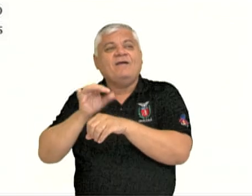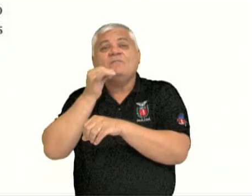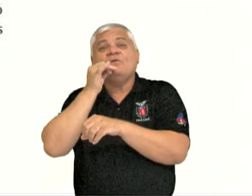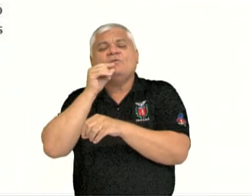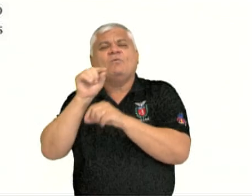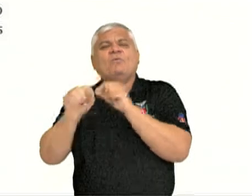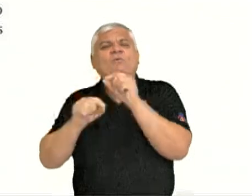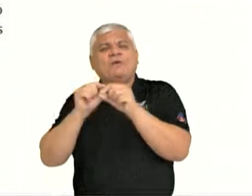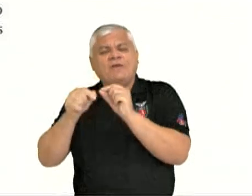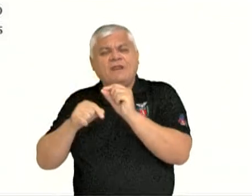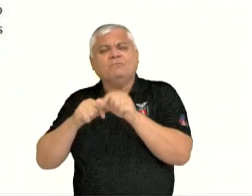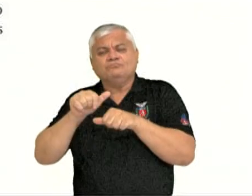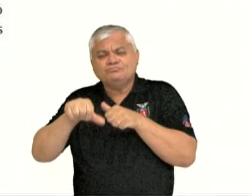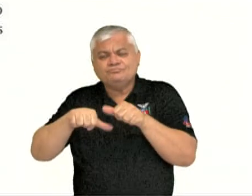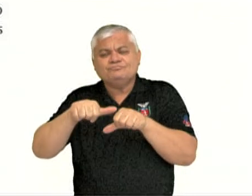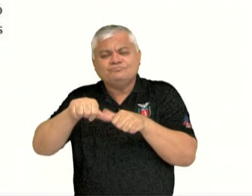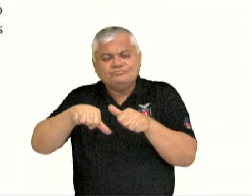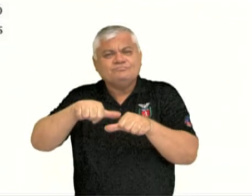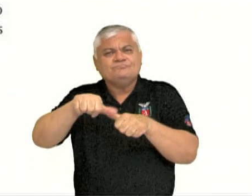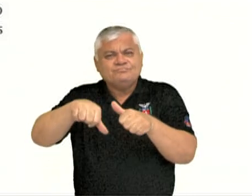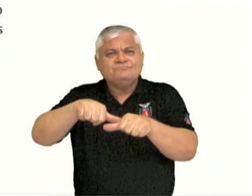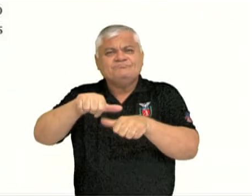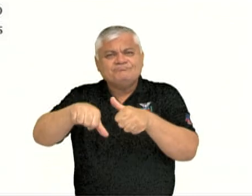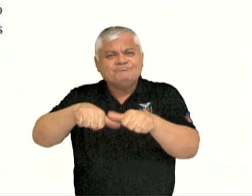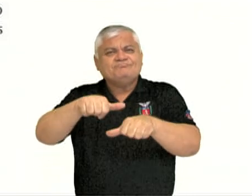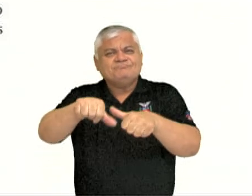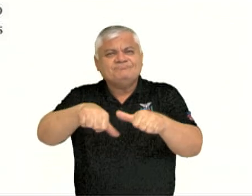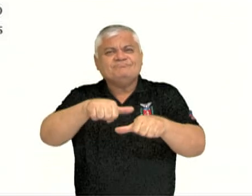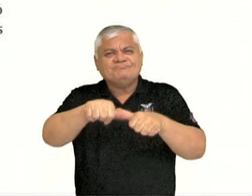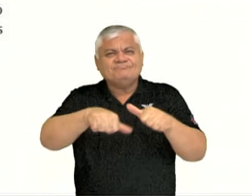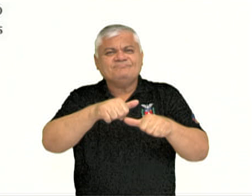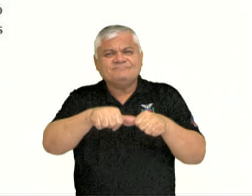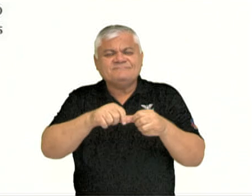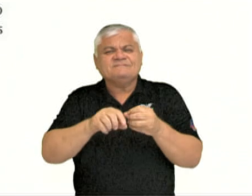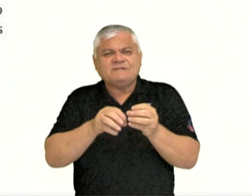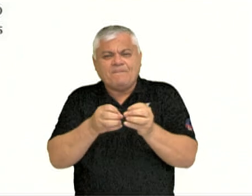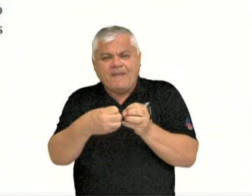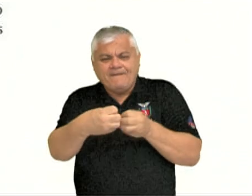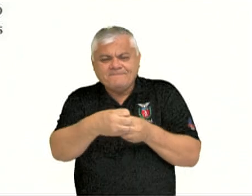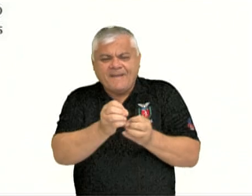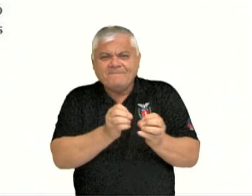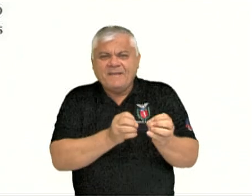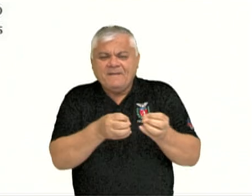protonema continua a se reproduzir por inúmeras mitoses,